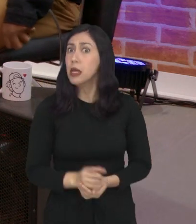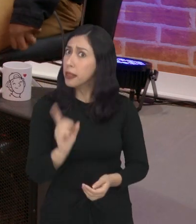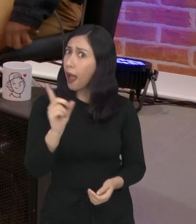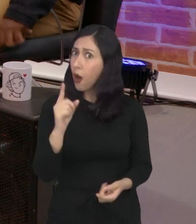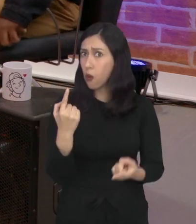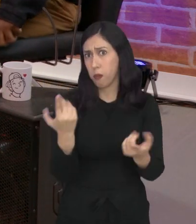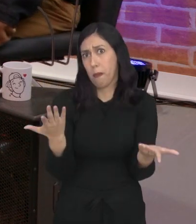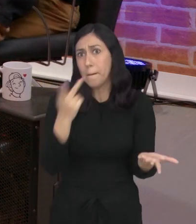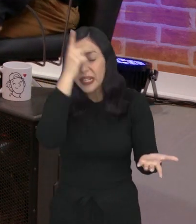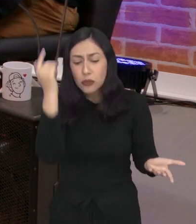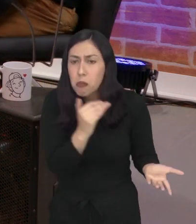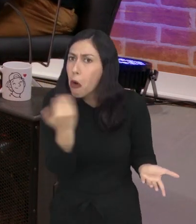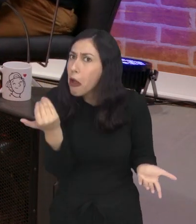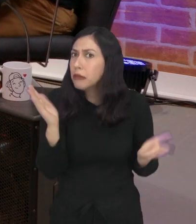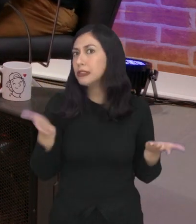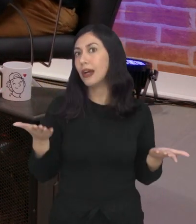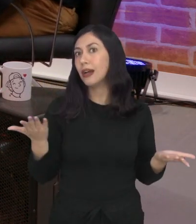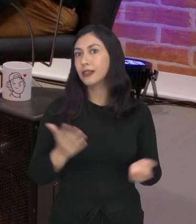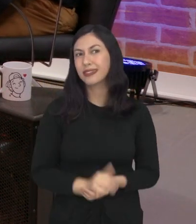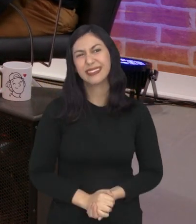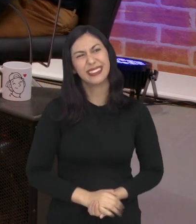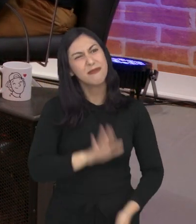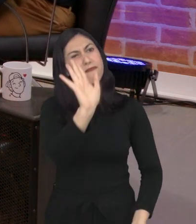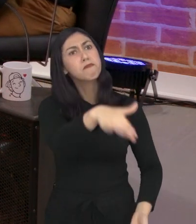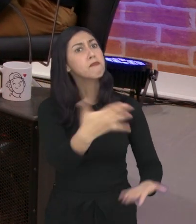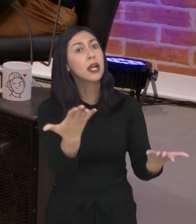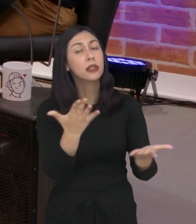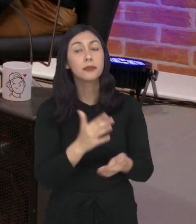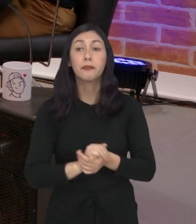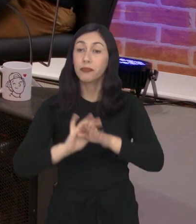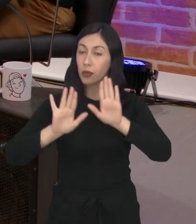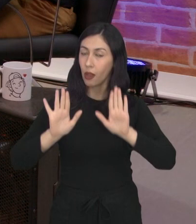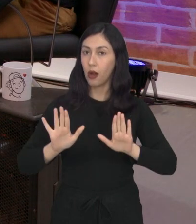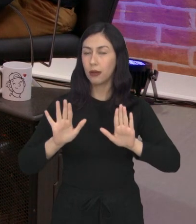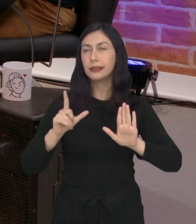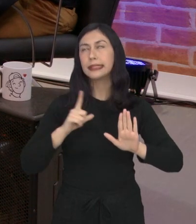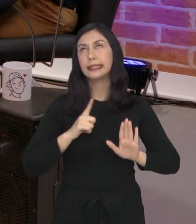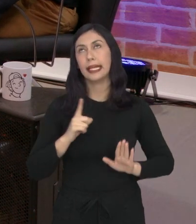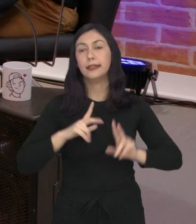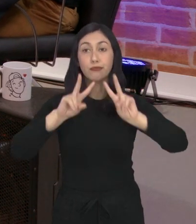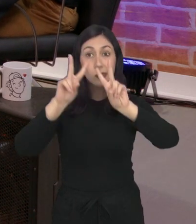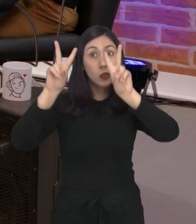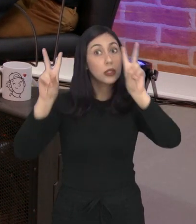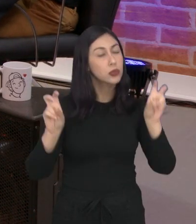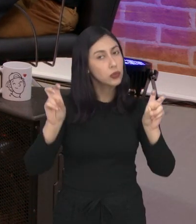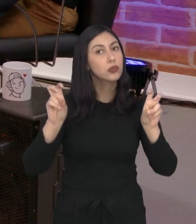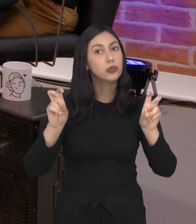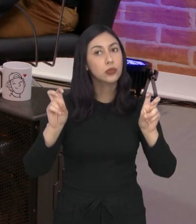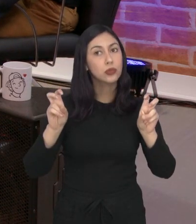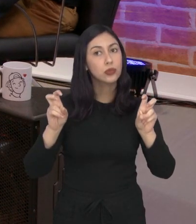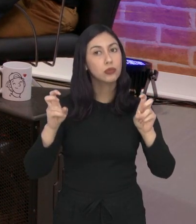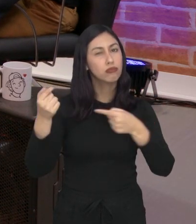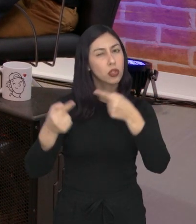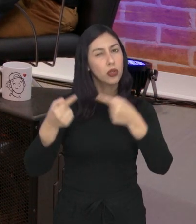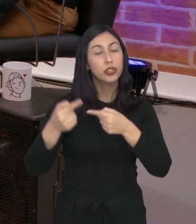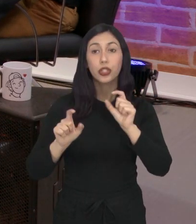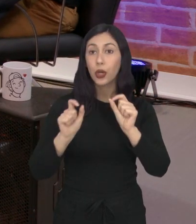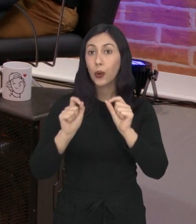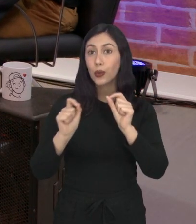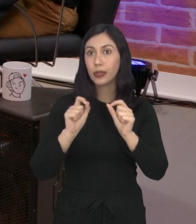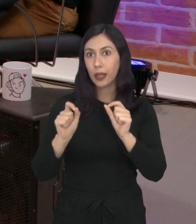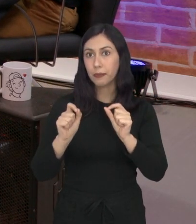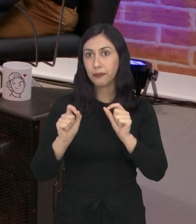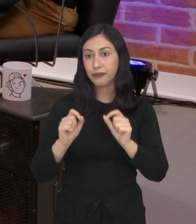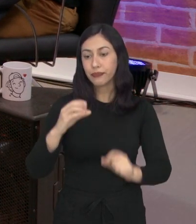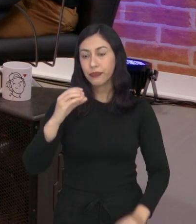daí, mano, inclusive, para. Isso daí, inclusive, eu acho muito legal, porque tem uma temática dentro da cultura pop, assim, que é muito bacana, que é o